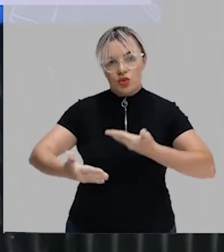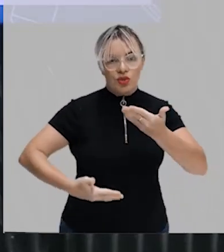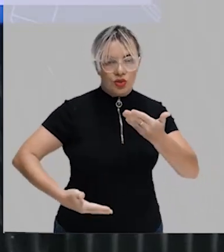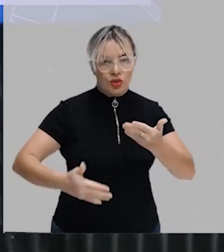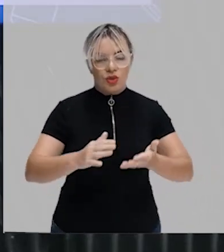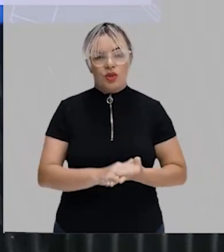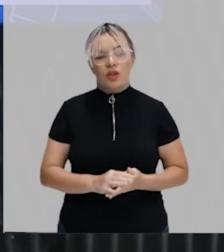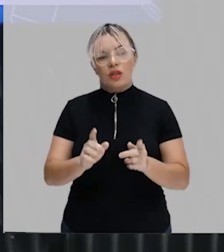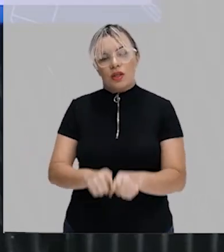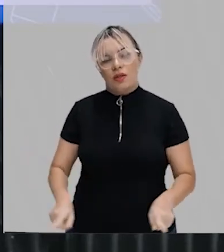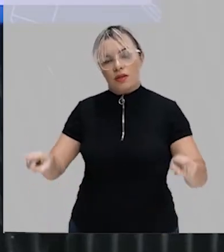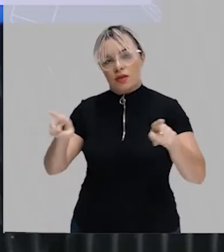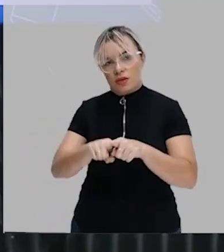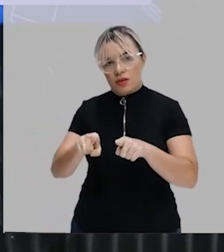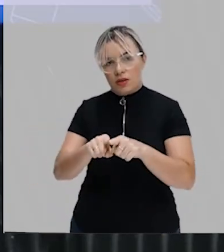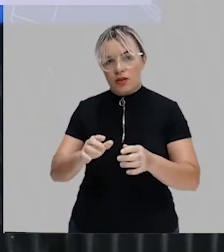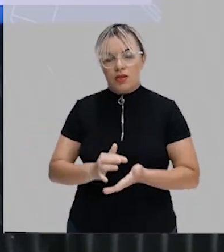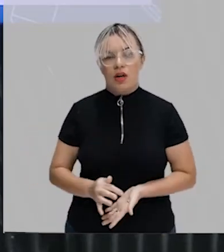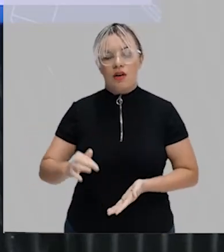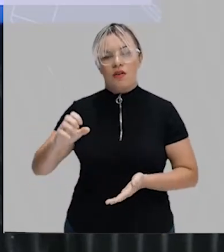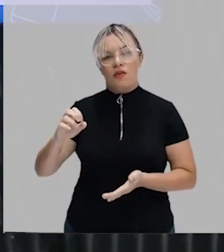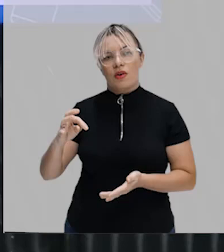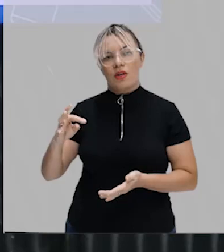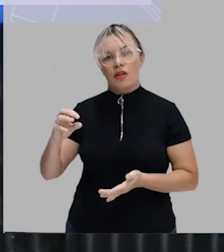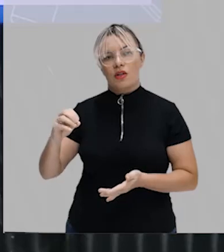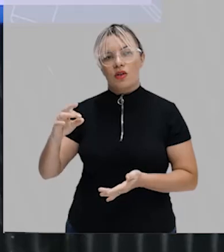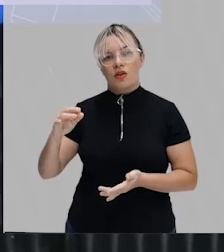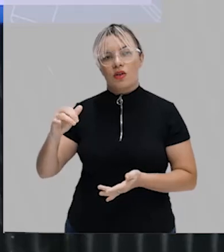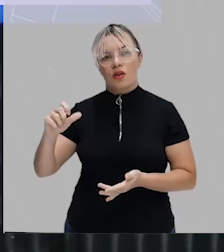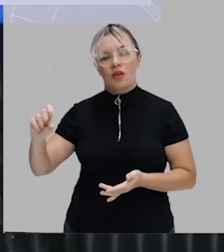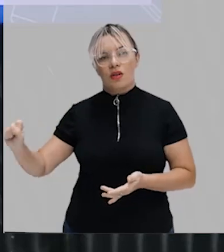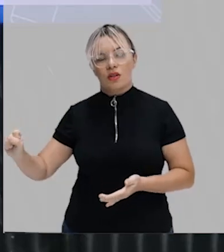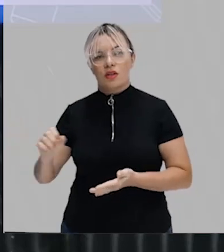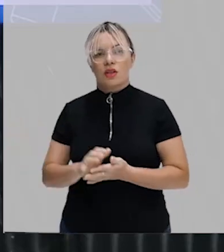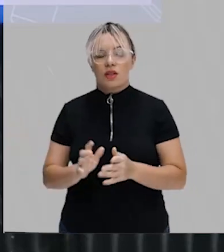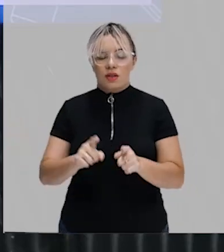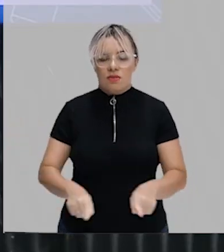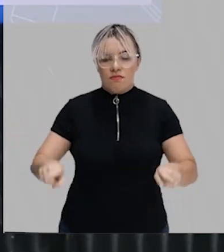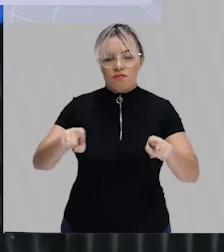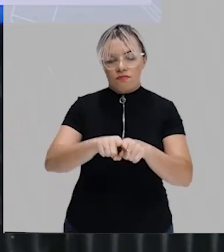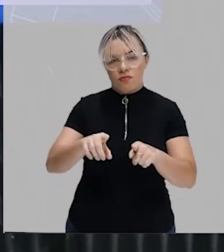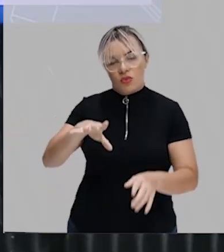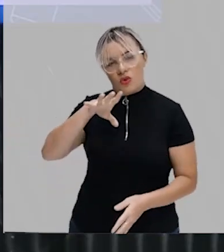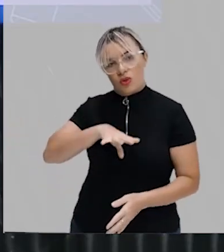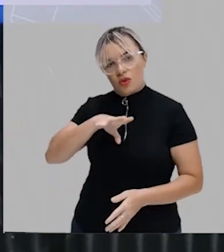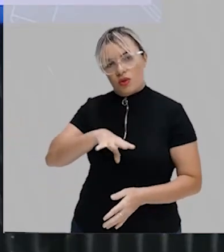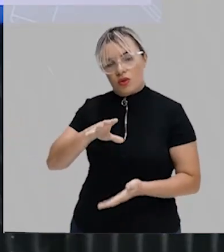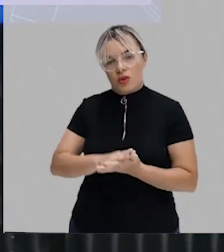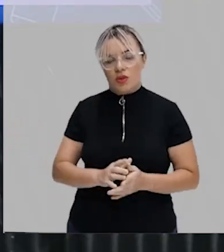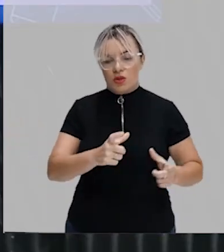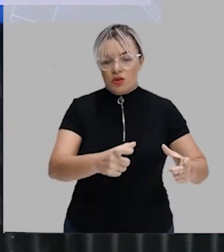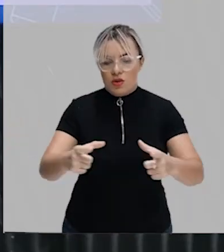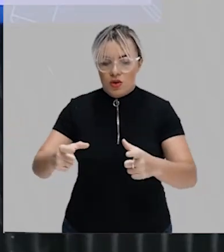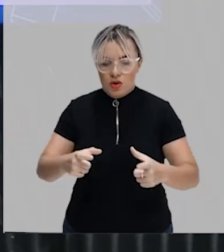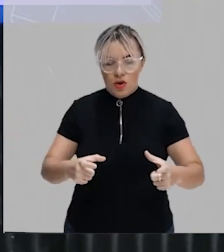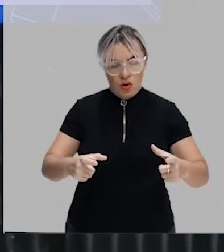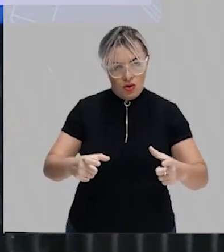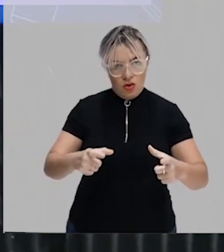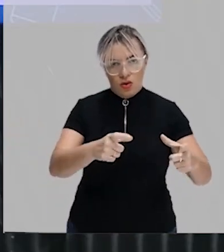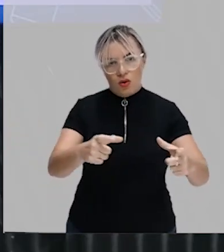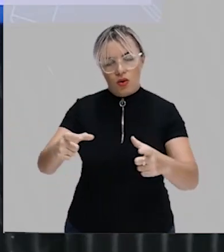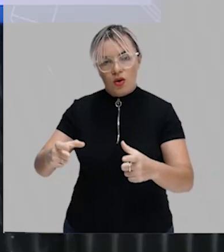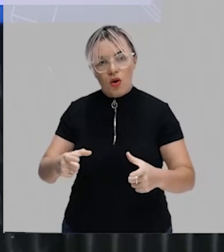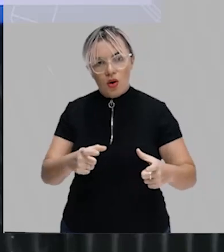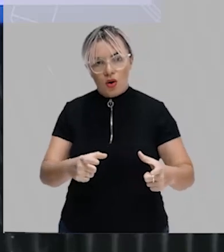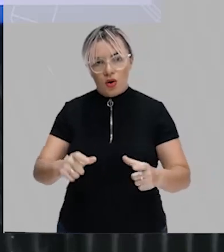presença das feitorias, experiências lusitanas de colônias africanas que